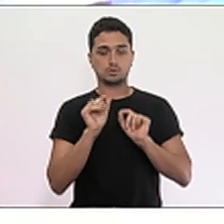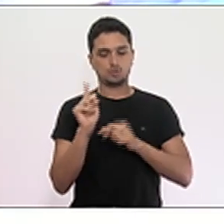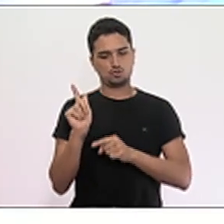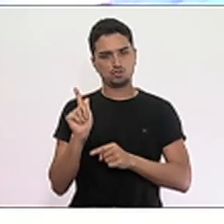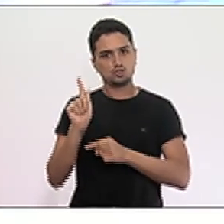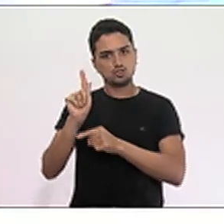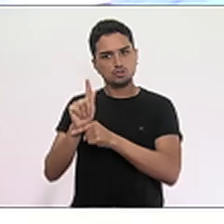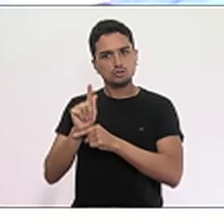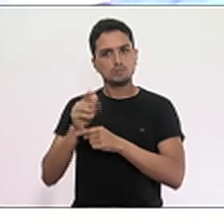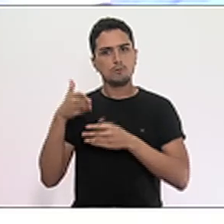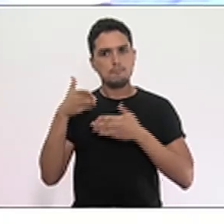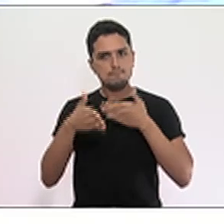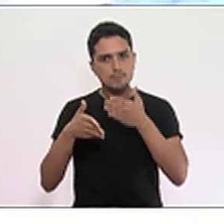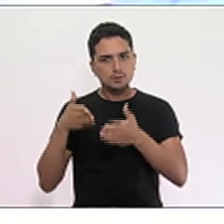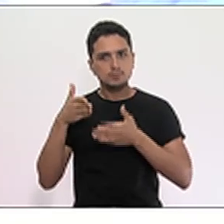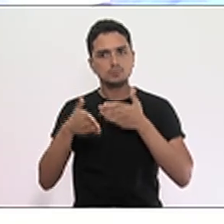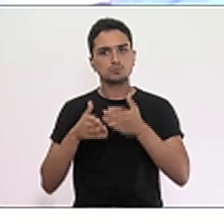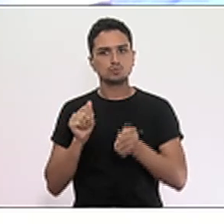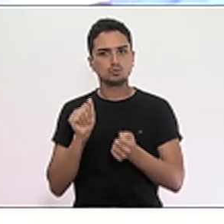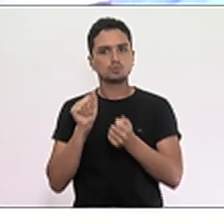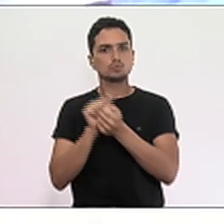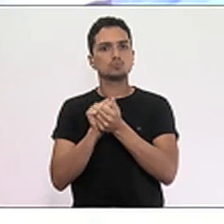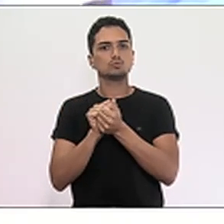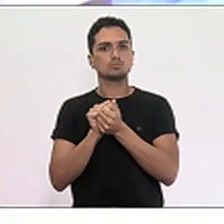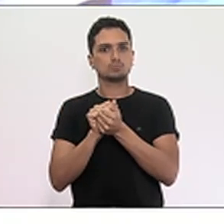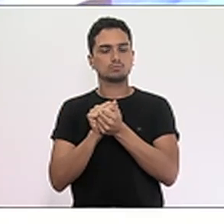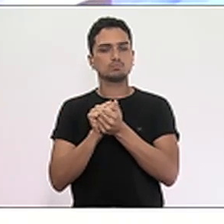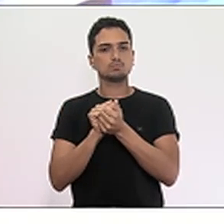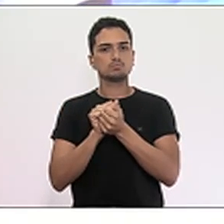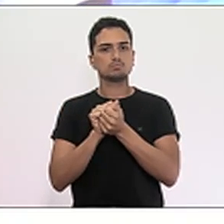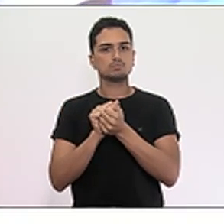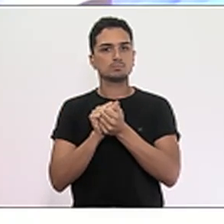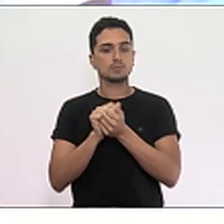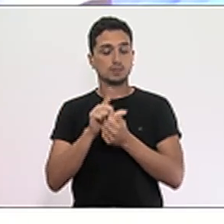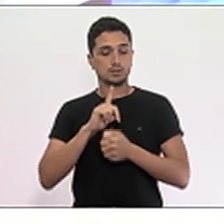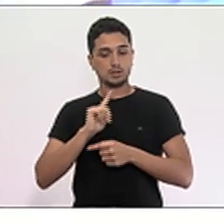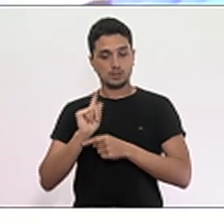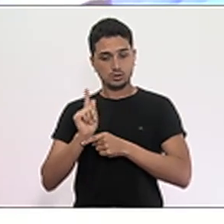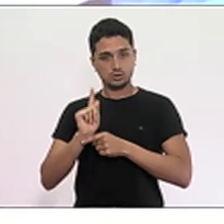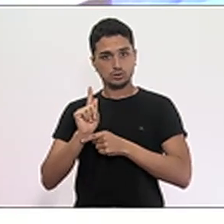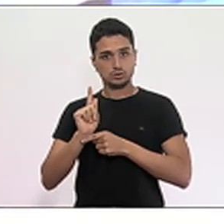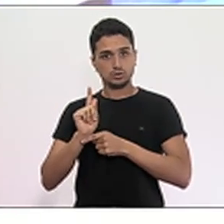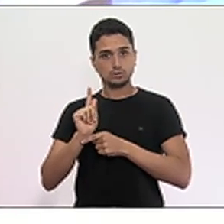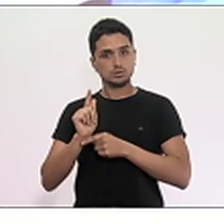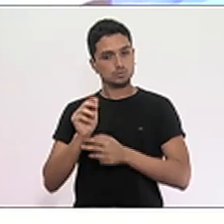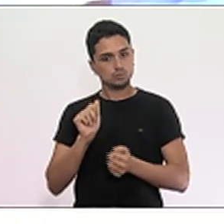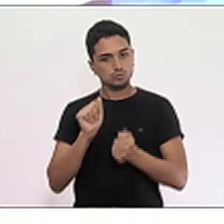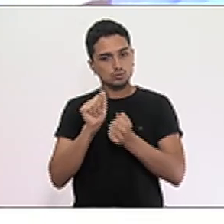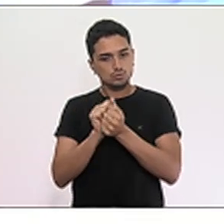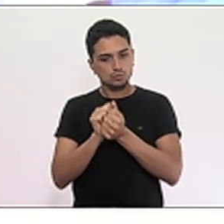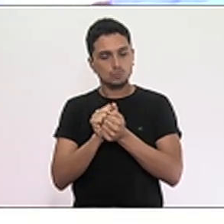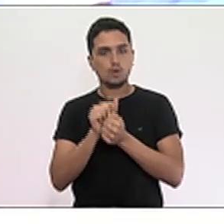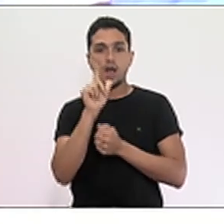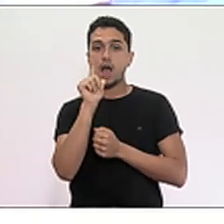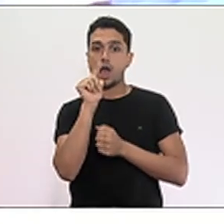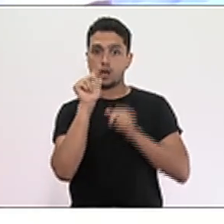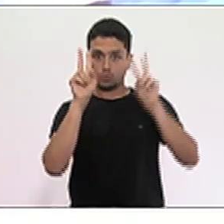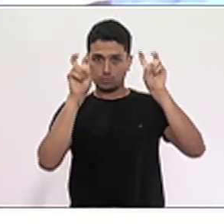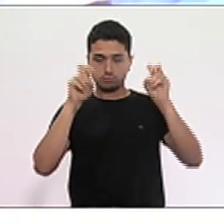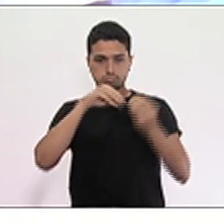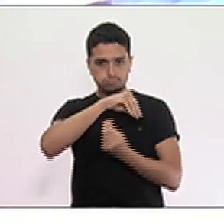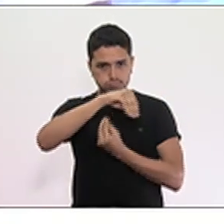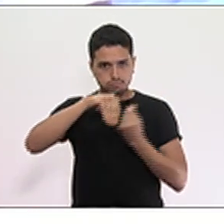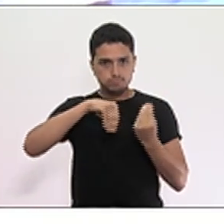participativa, da importância que a gente tem de ter uma gestão descentralizada e participativa em torno do tema água. Tá?